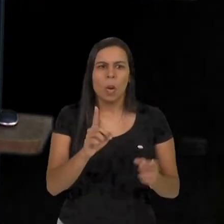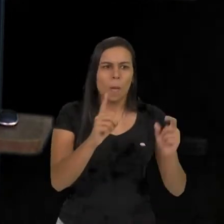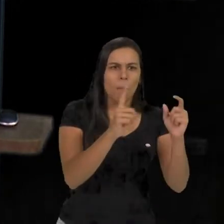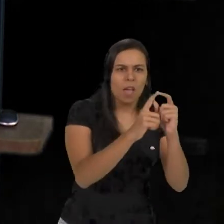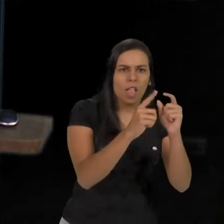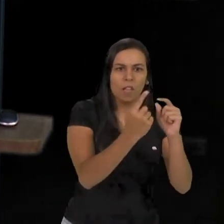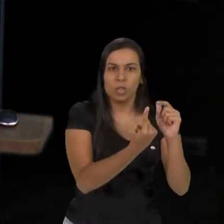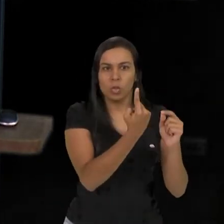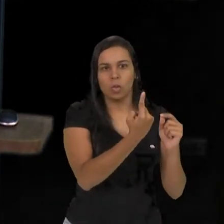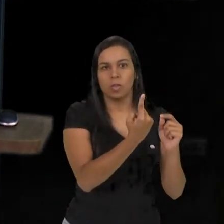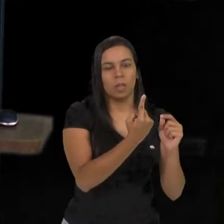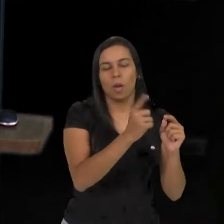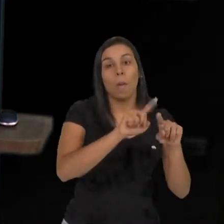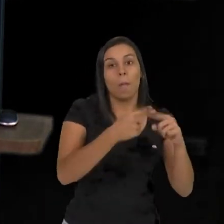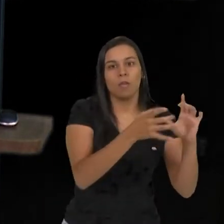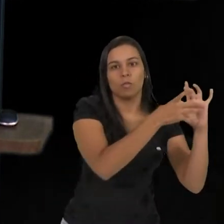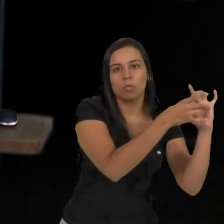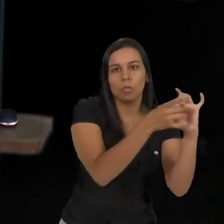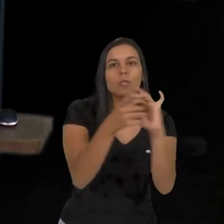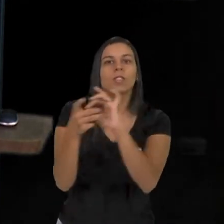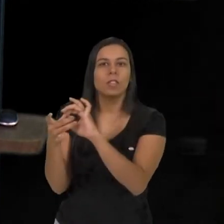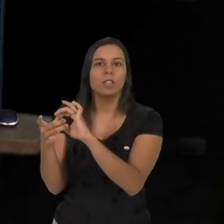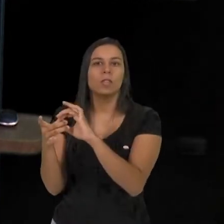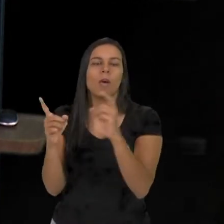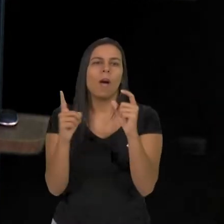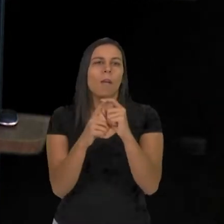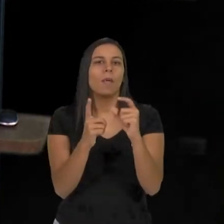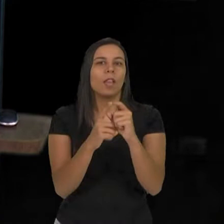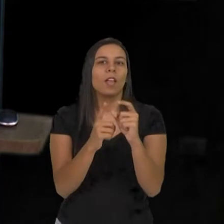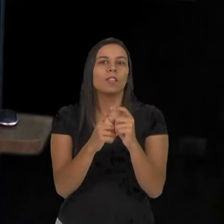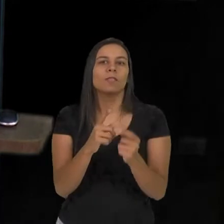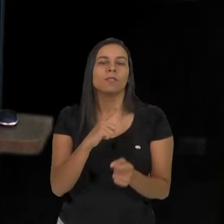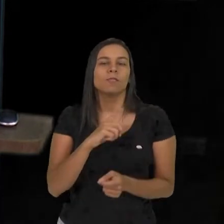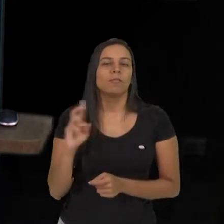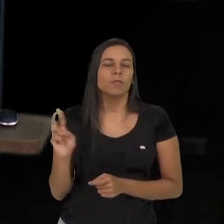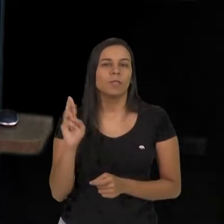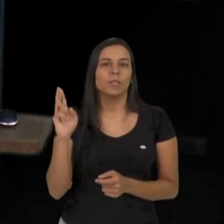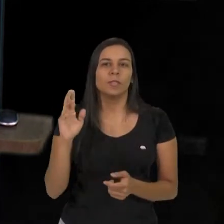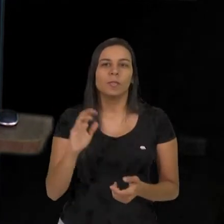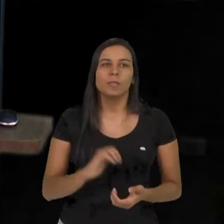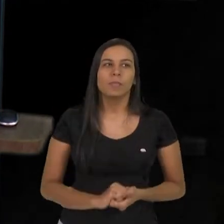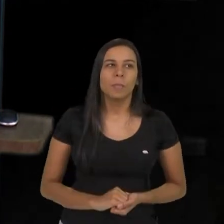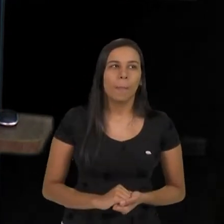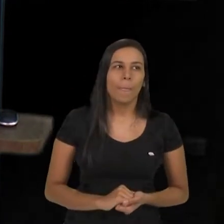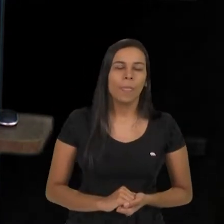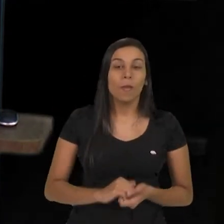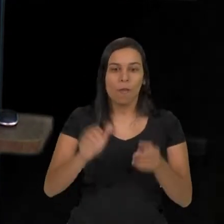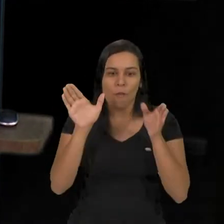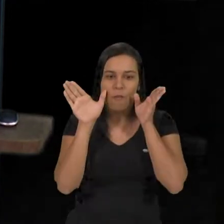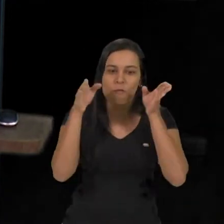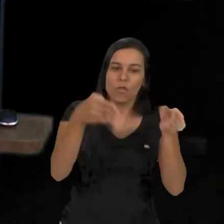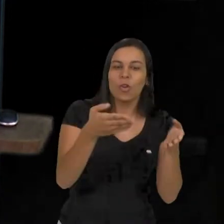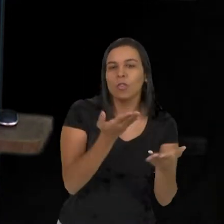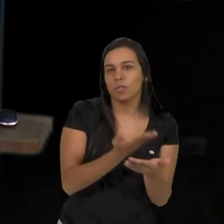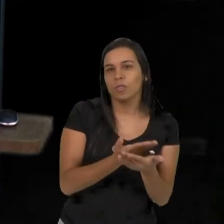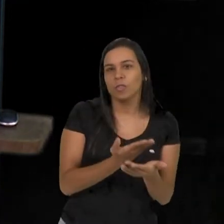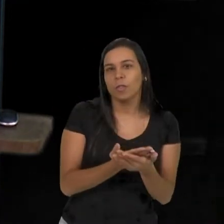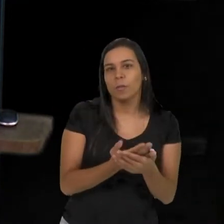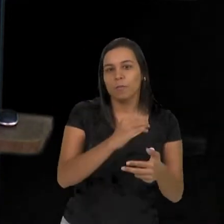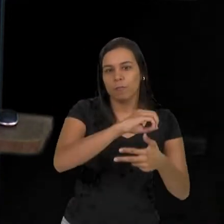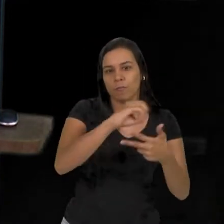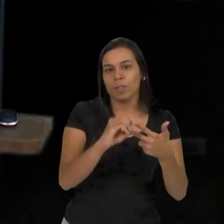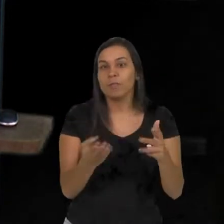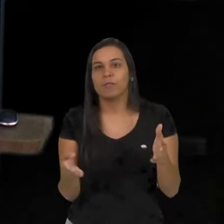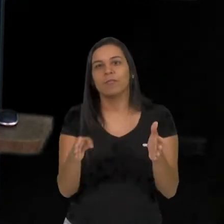sempre naquele contexto para que a palavra tenha o seu devido valor. Beleza? Então vamos focar nos estudos aí. O Enem vai chegar e a gente vai conseguir fazer uma